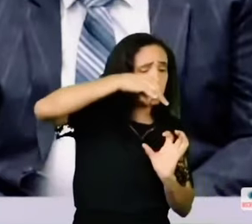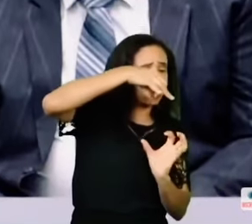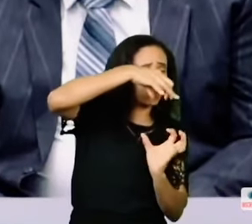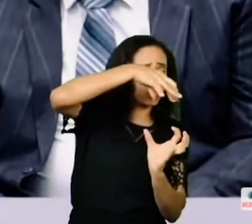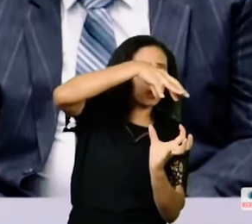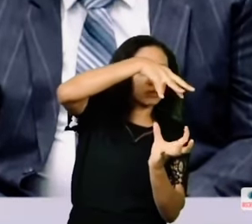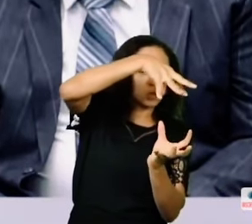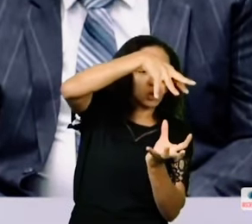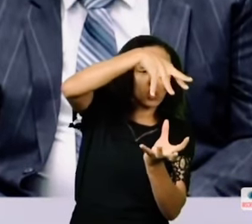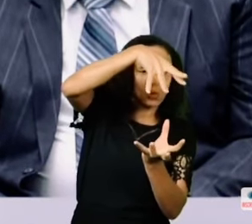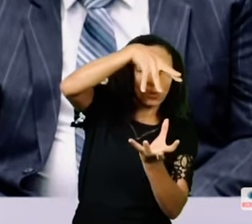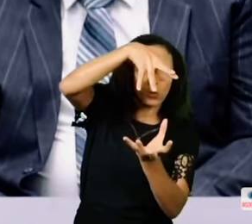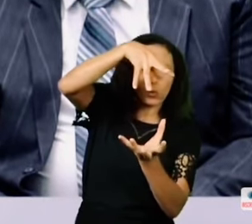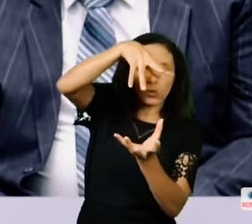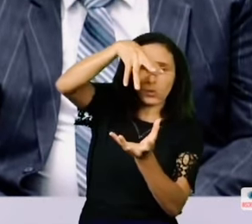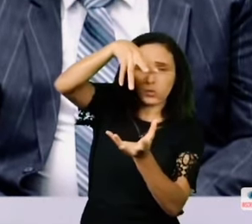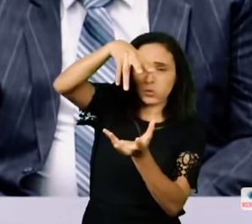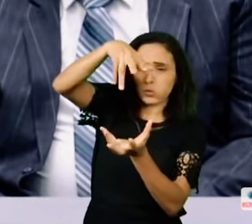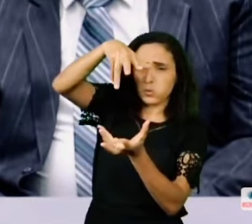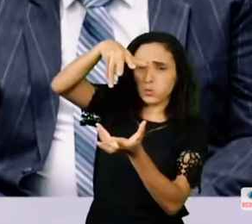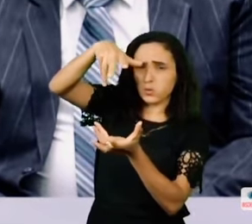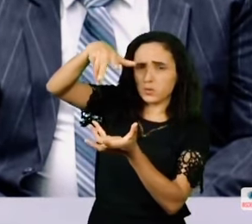mesmo que haja um lutar,